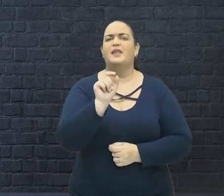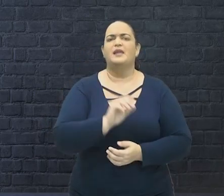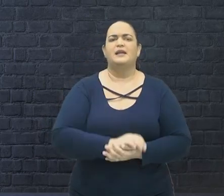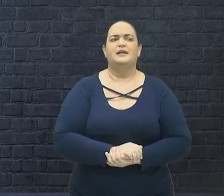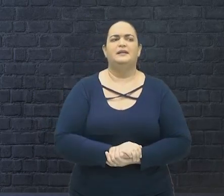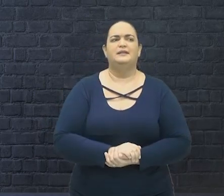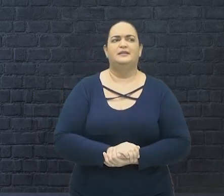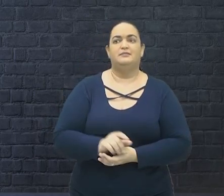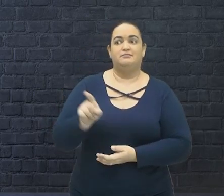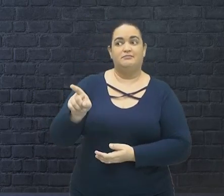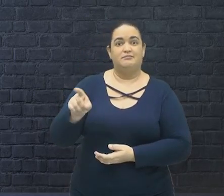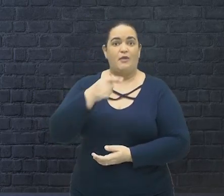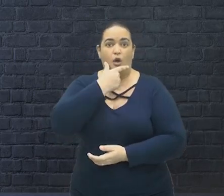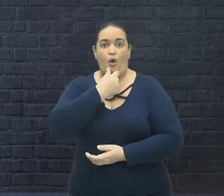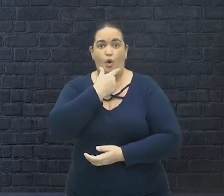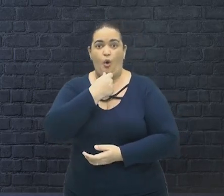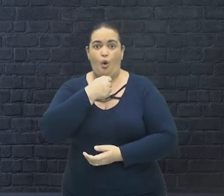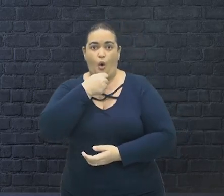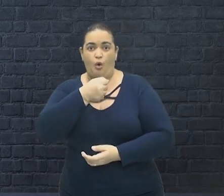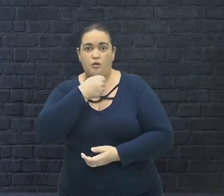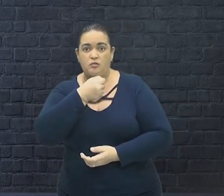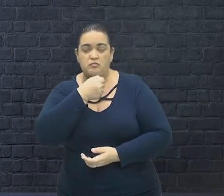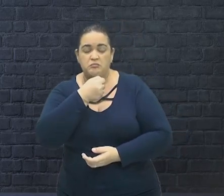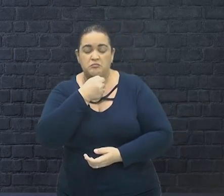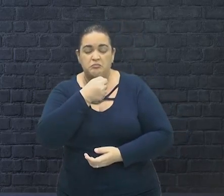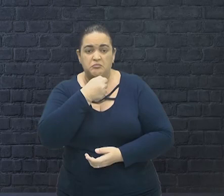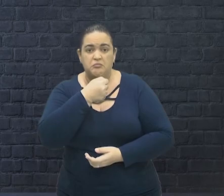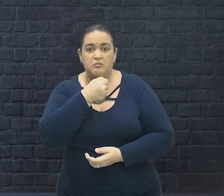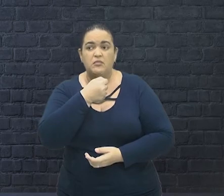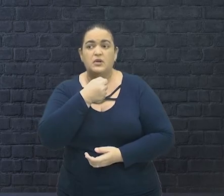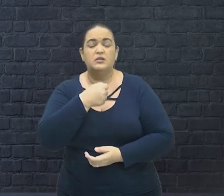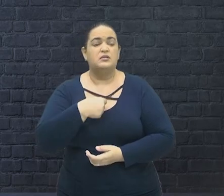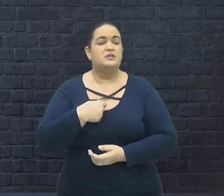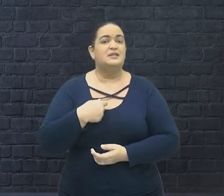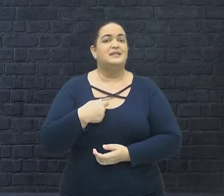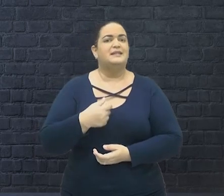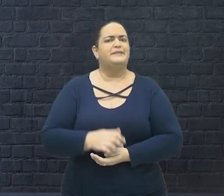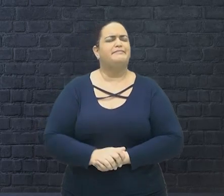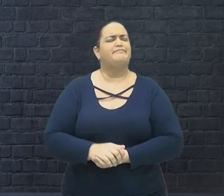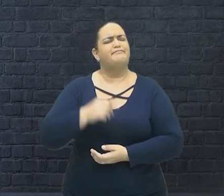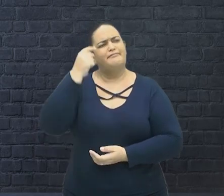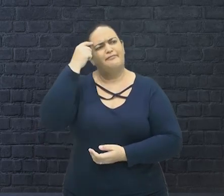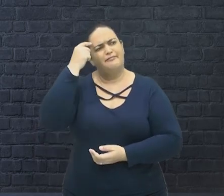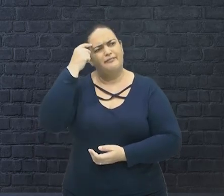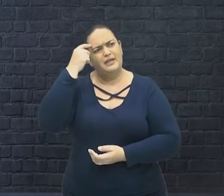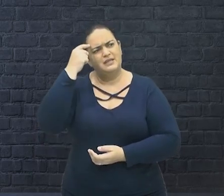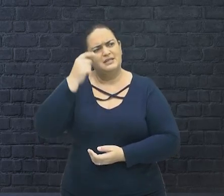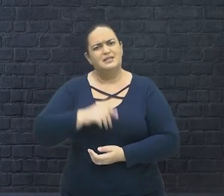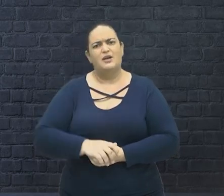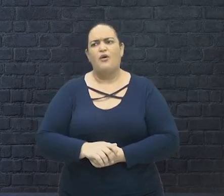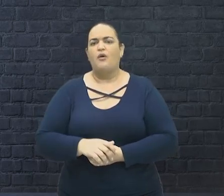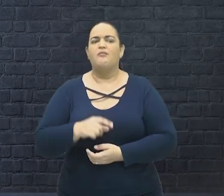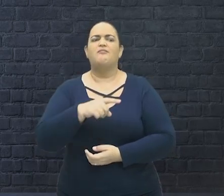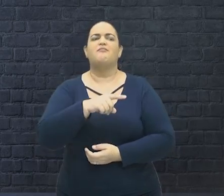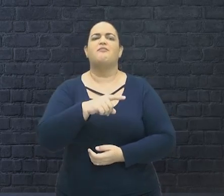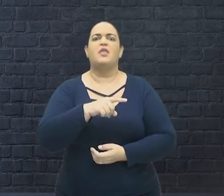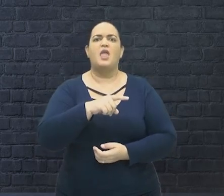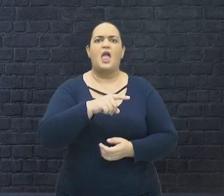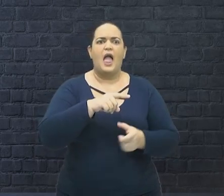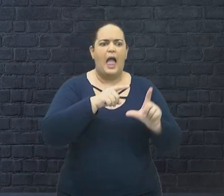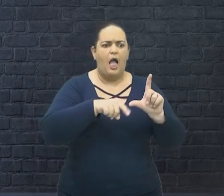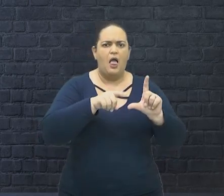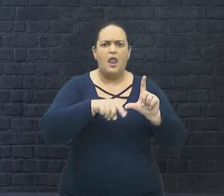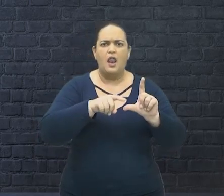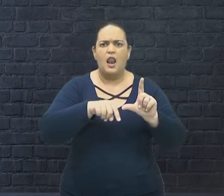interessante nesse livro, porque o Audálio, junto com a publicação, foi preferido que